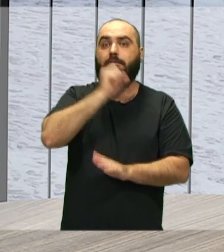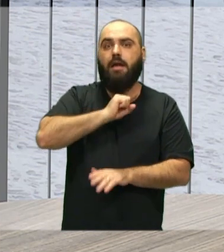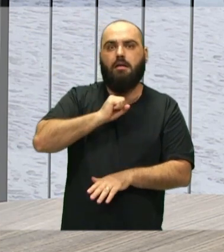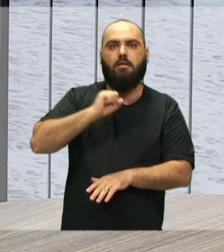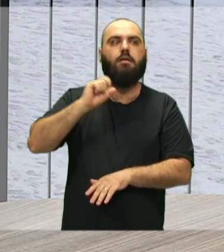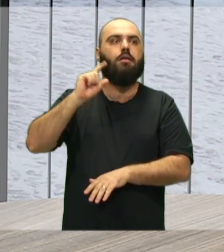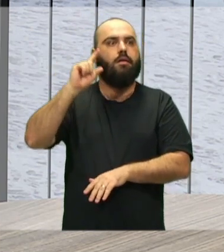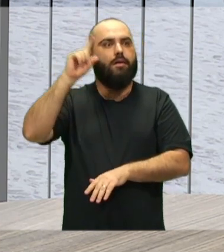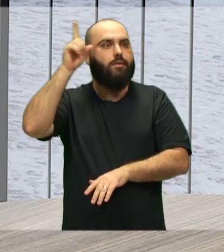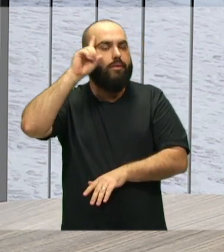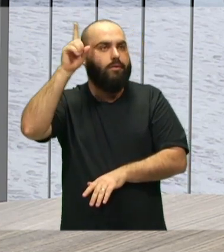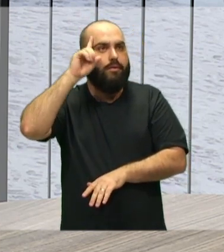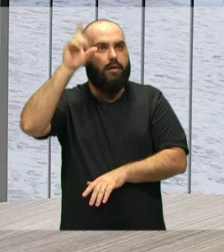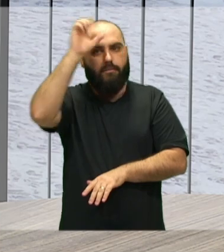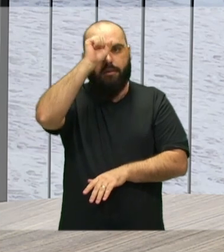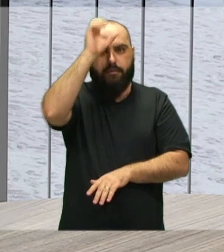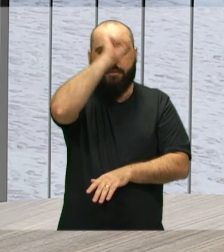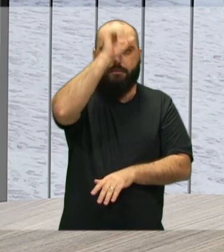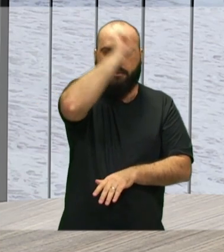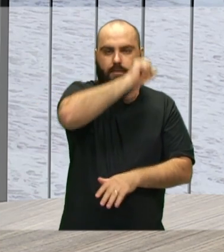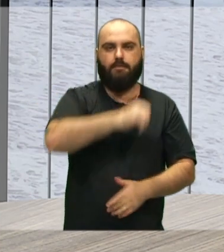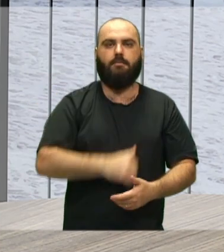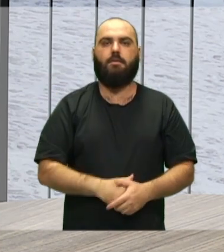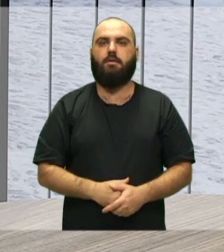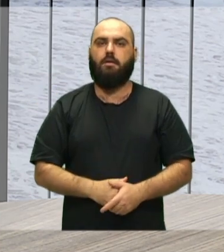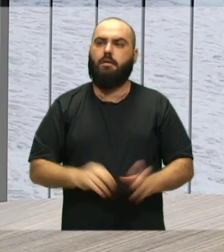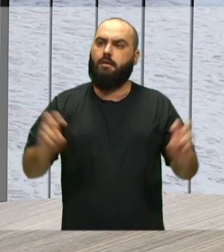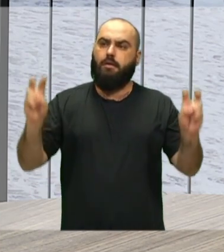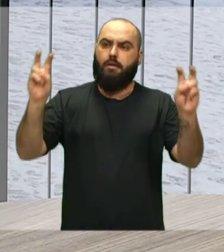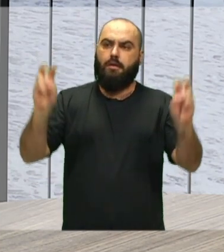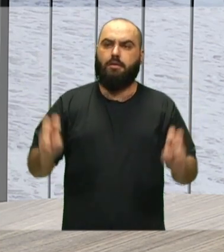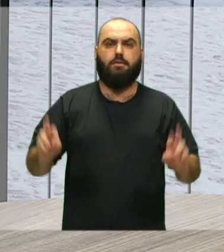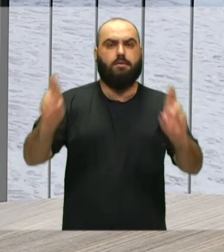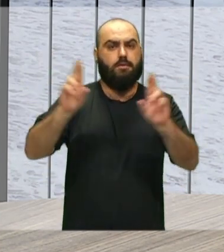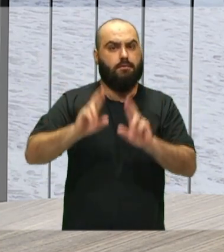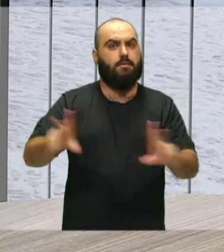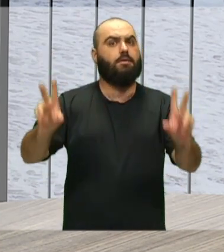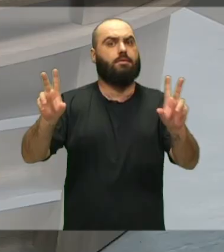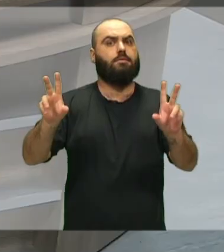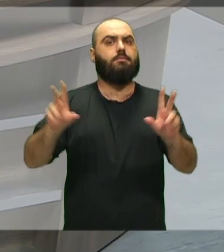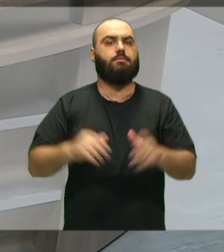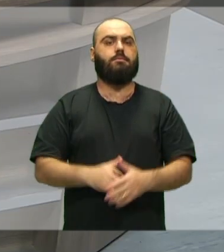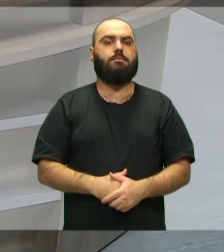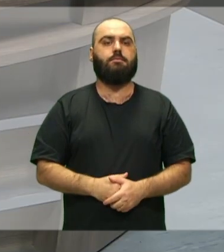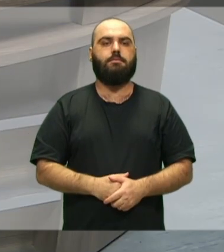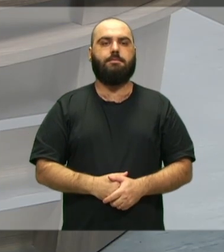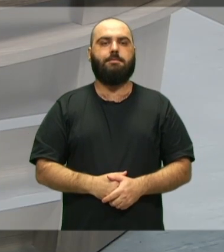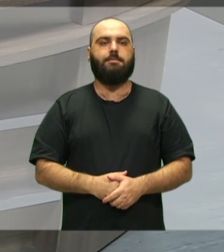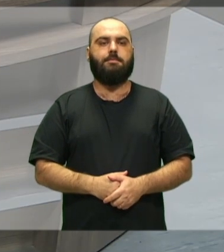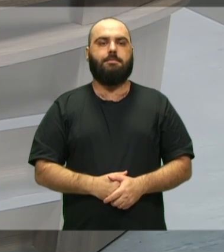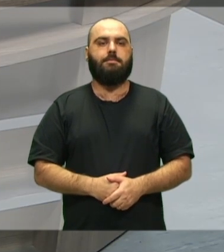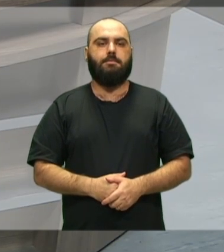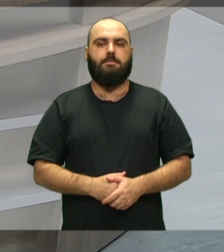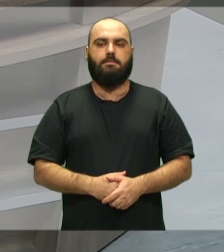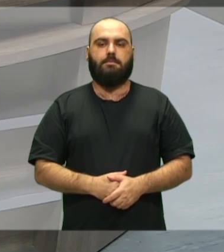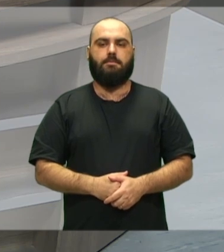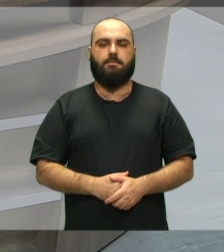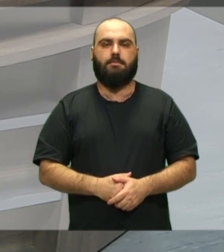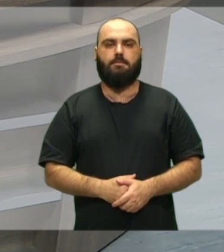né? São julgados diferentes, são situações diferentes. Agora eu fico imaginando a